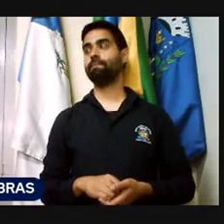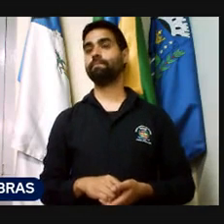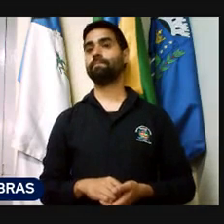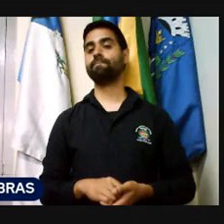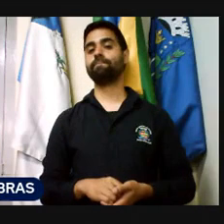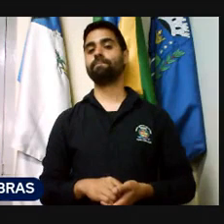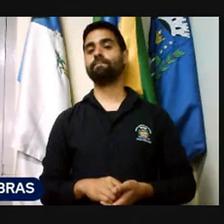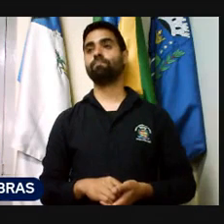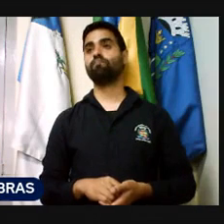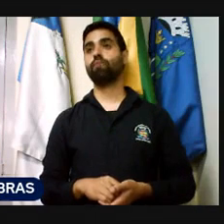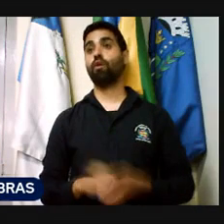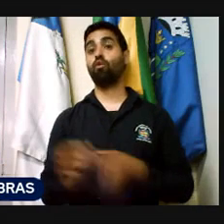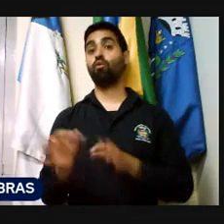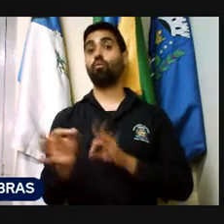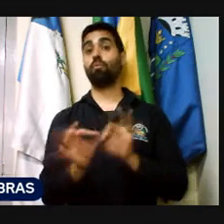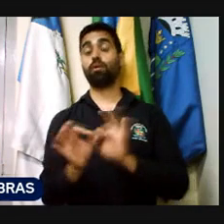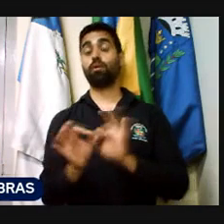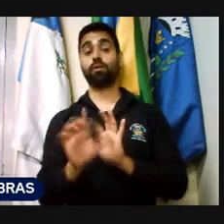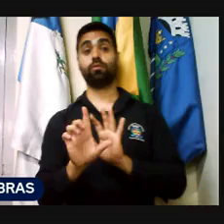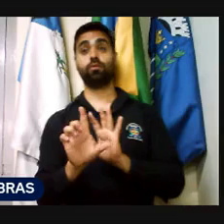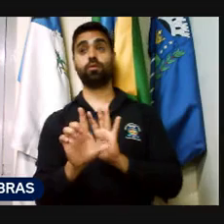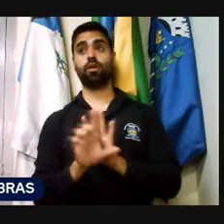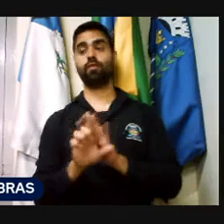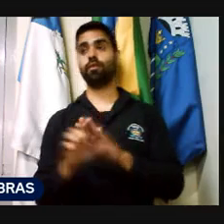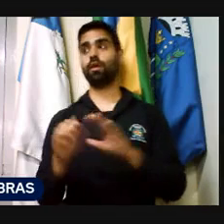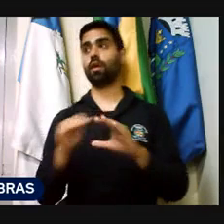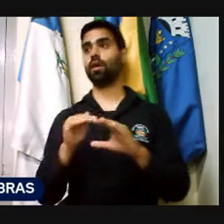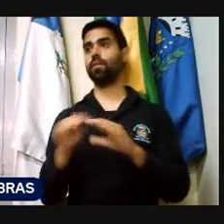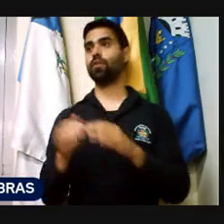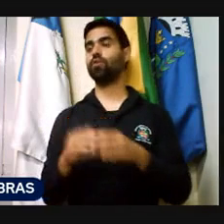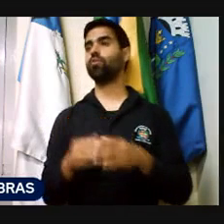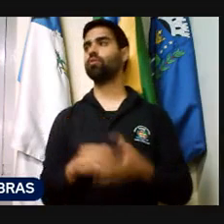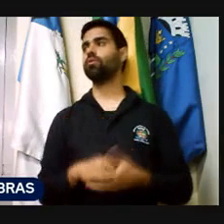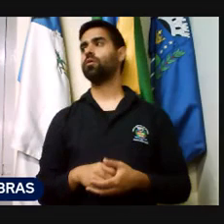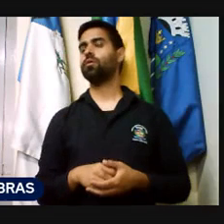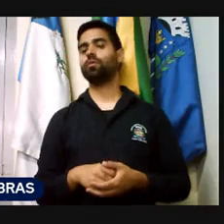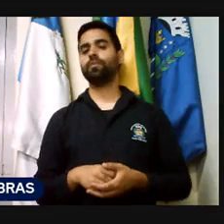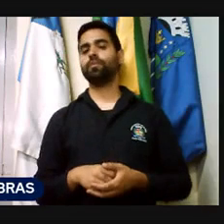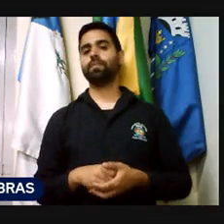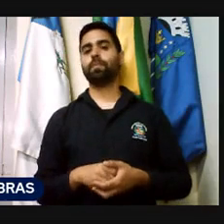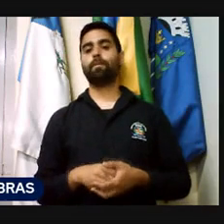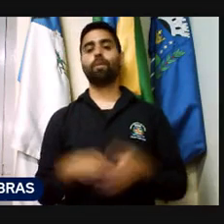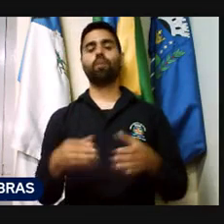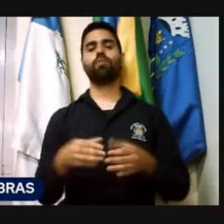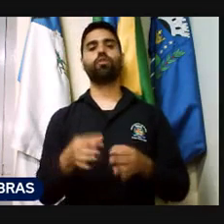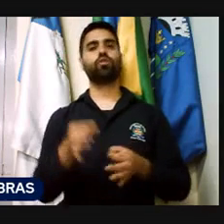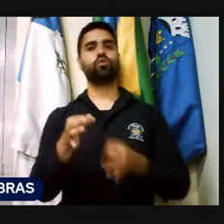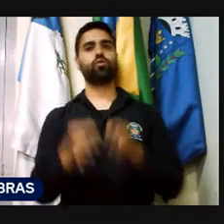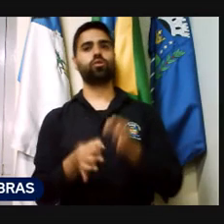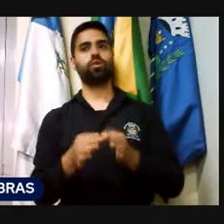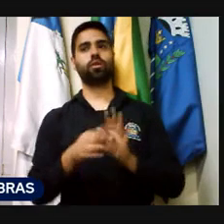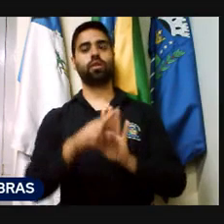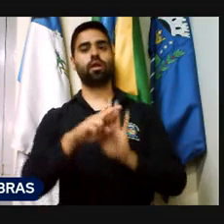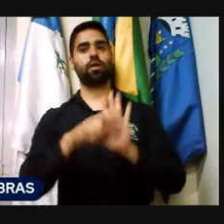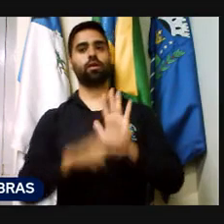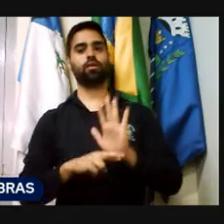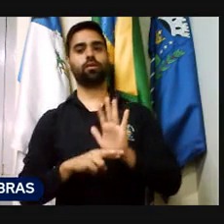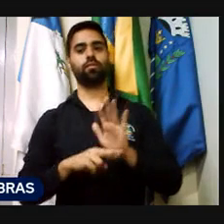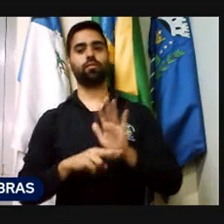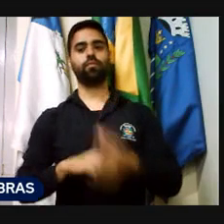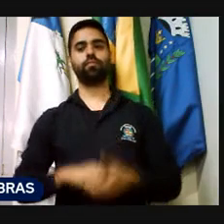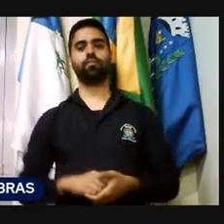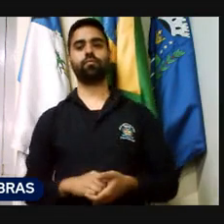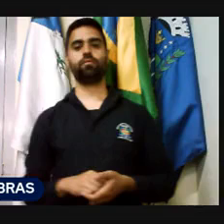inclusive, outras providências. Será encaminhado à Comissão de